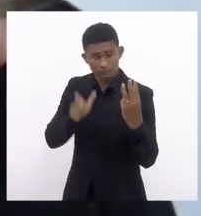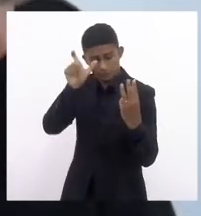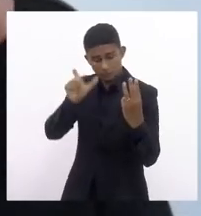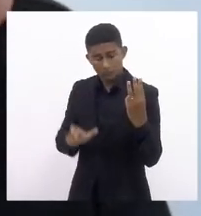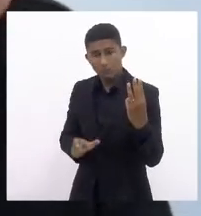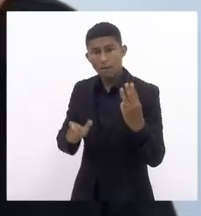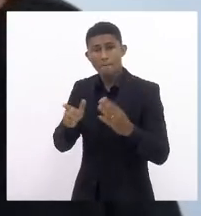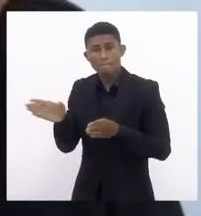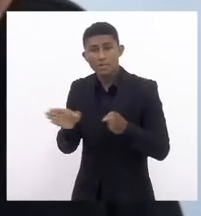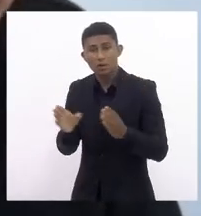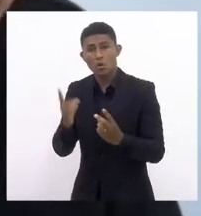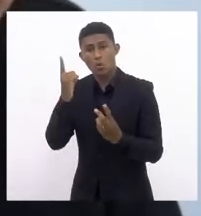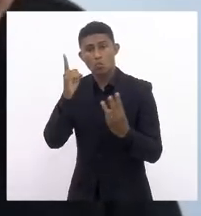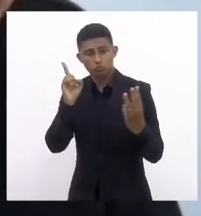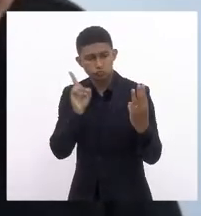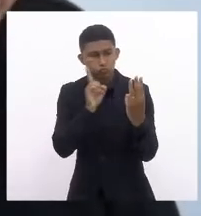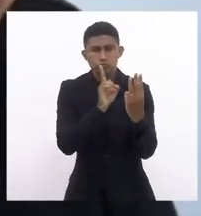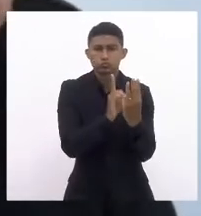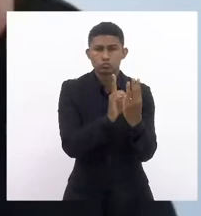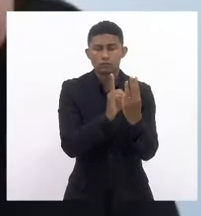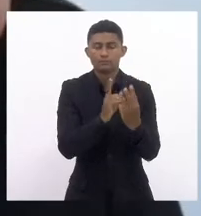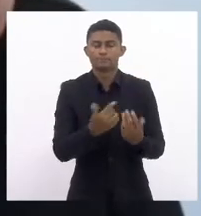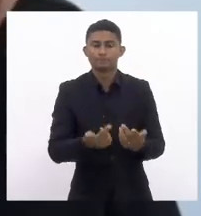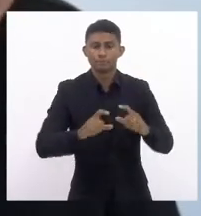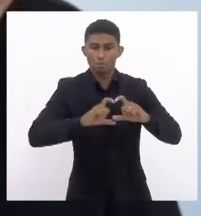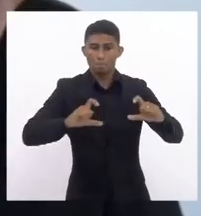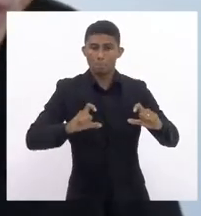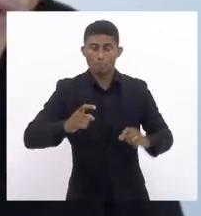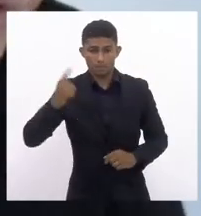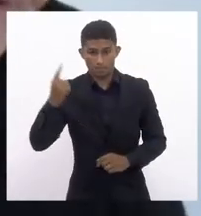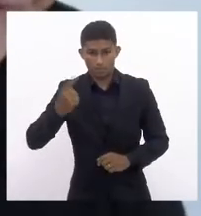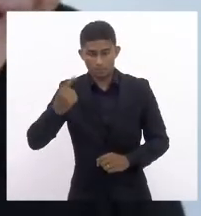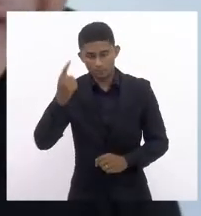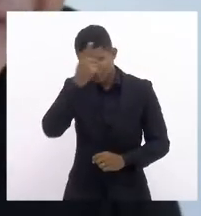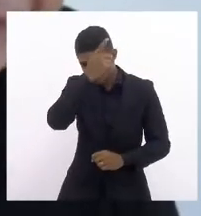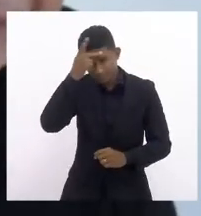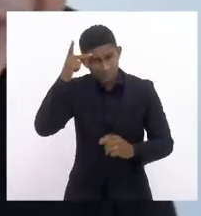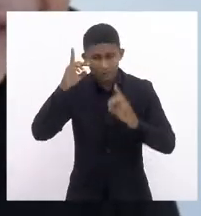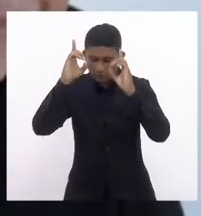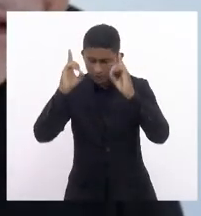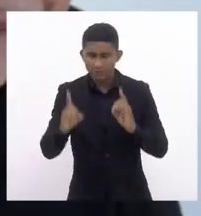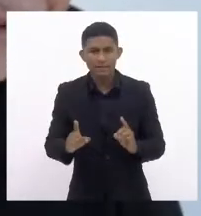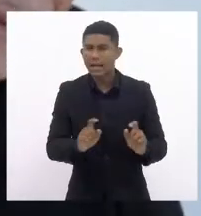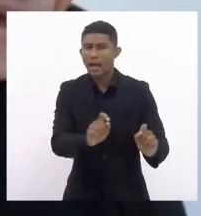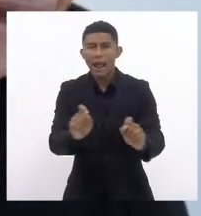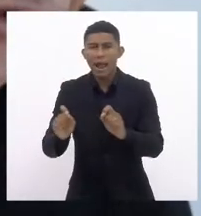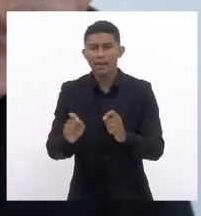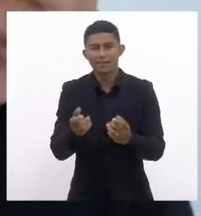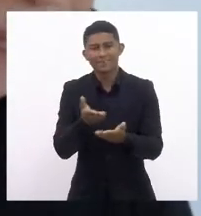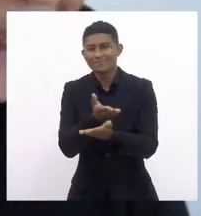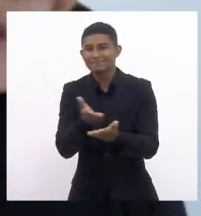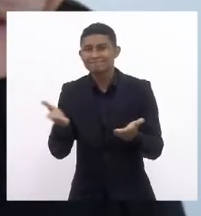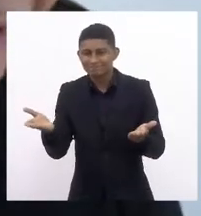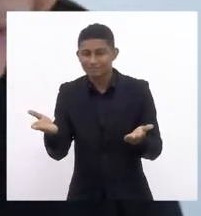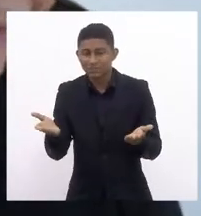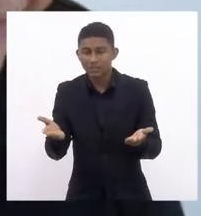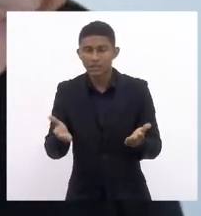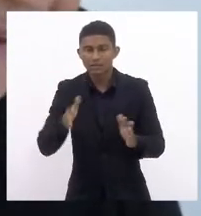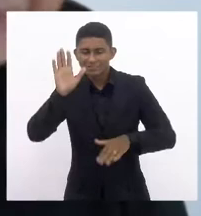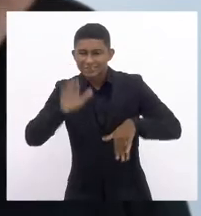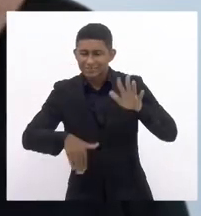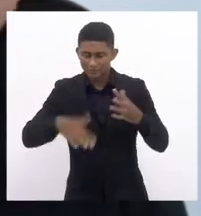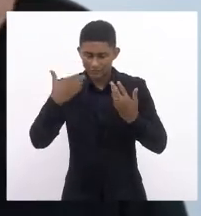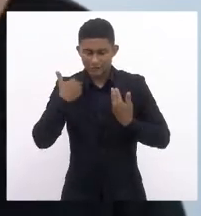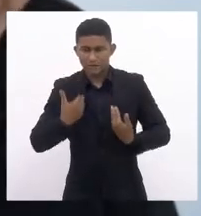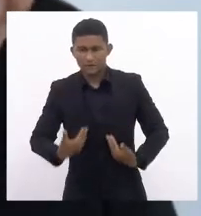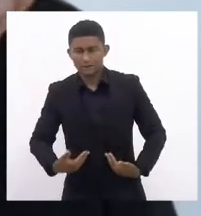federal. Parágrafo 1º. Considera-se pessoa com deficiência aquela que tem impedimento de longo prazo, de natureza